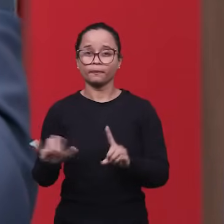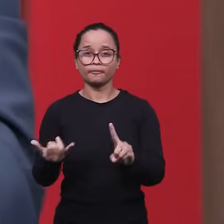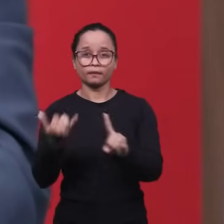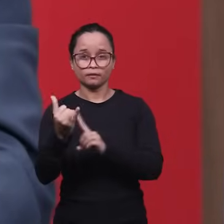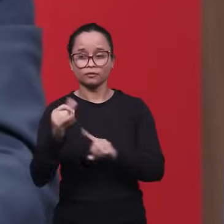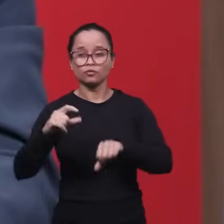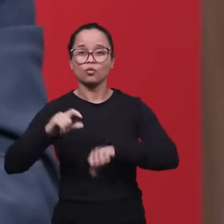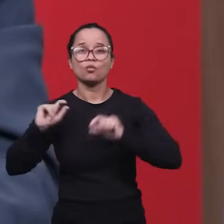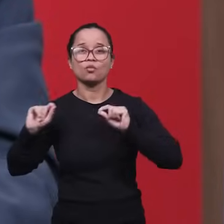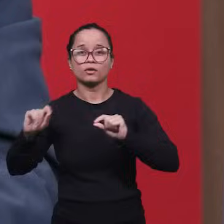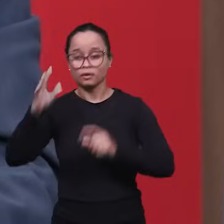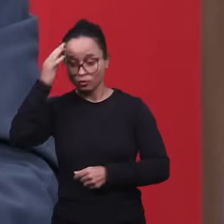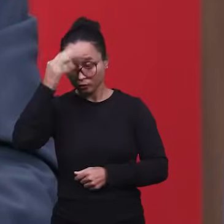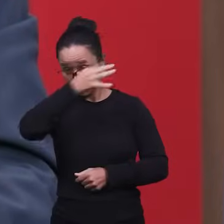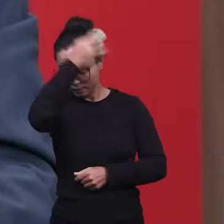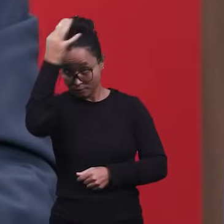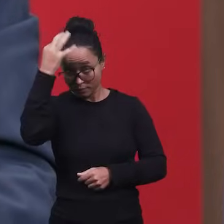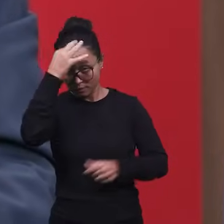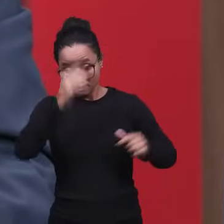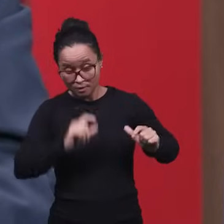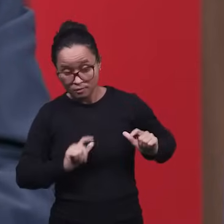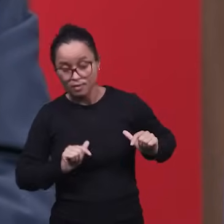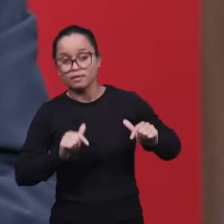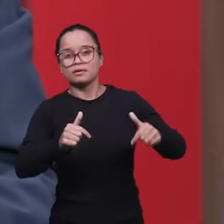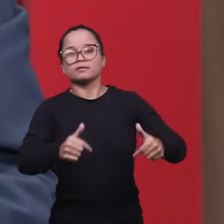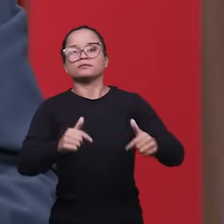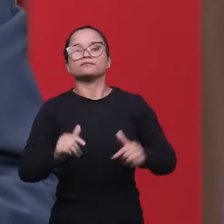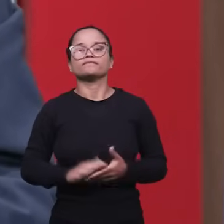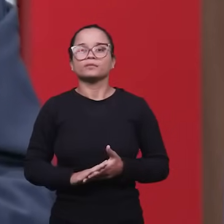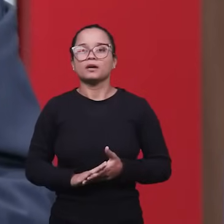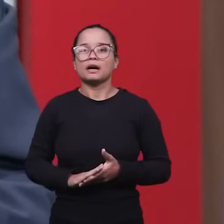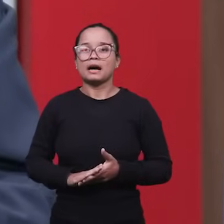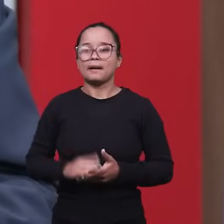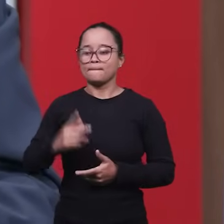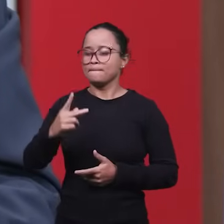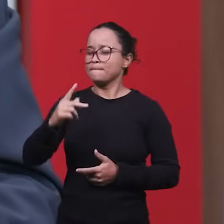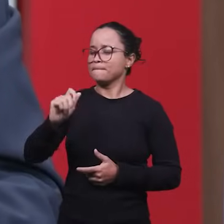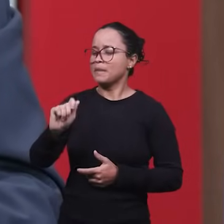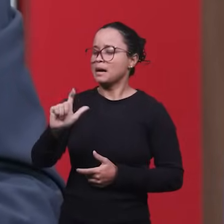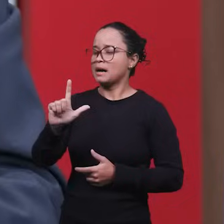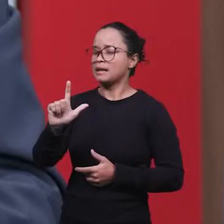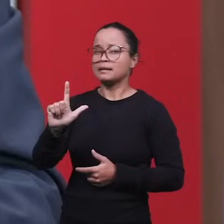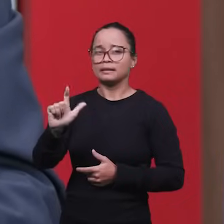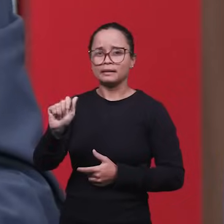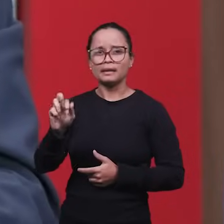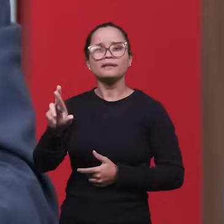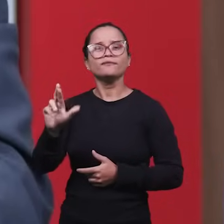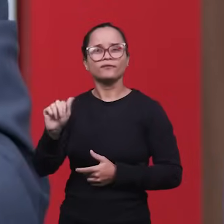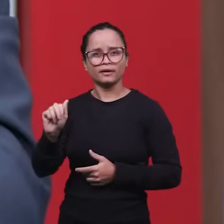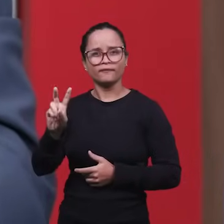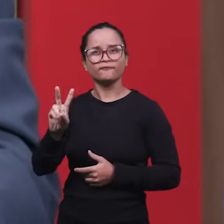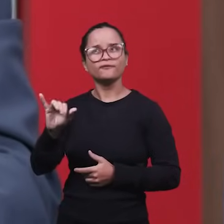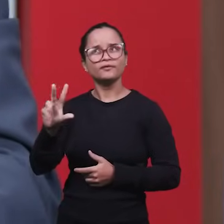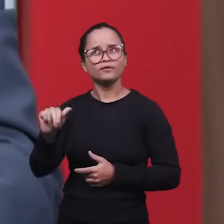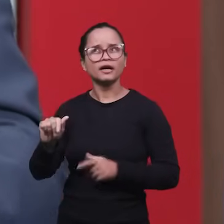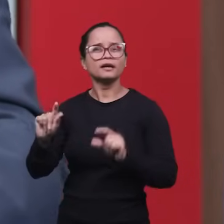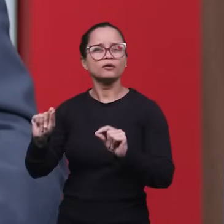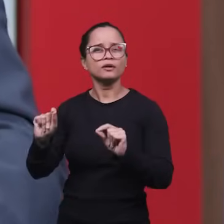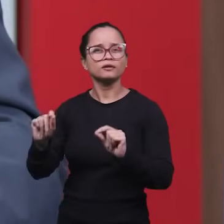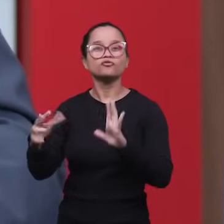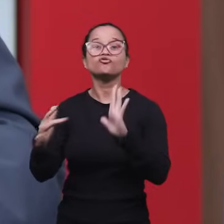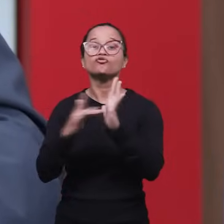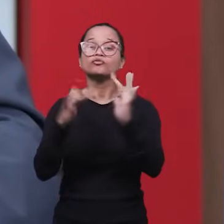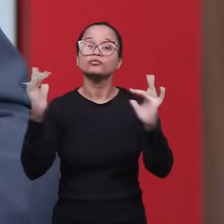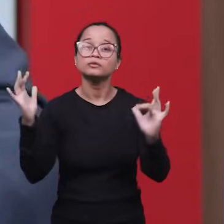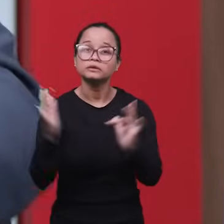quando o Espírito opera, a palavra é Jesus, que é a palavra viva. Jesus se revela. E é por isso que